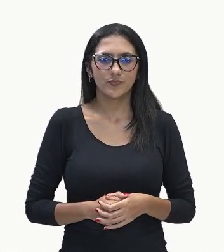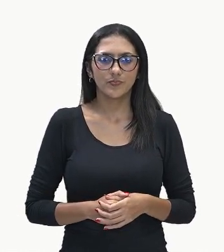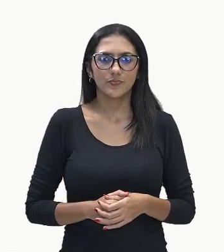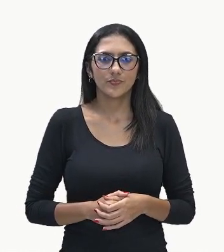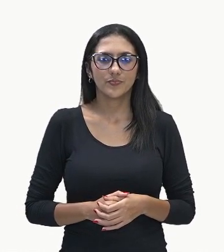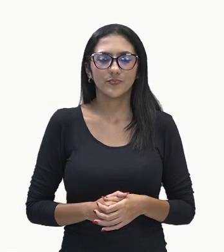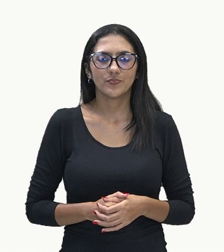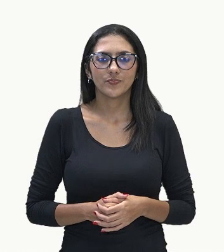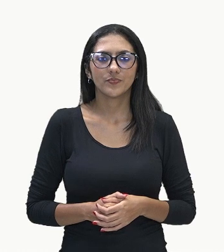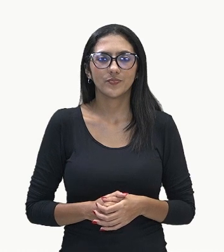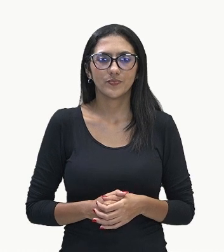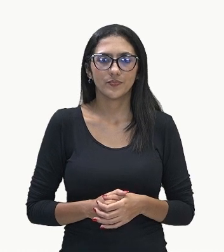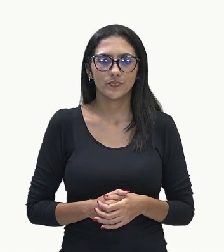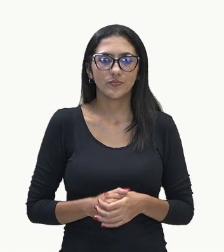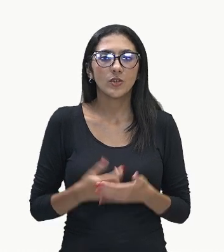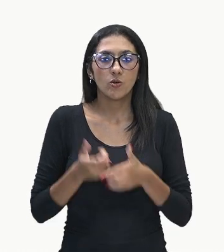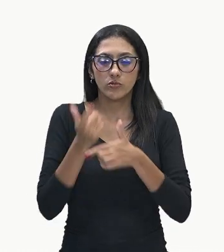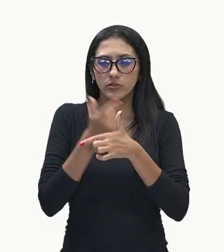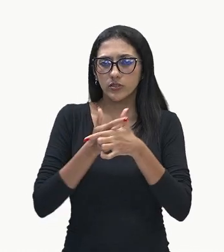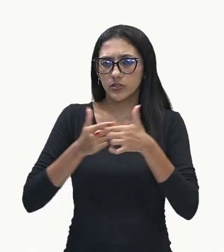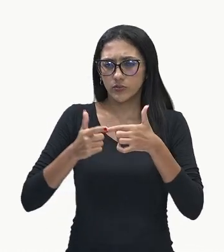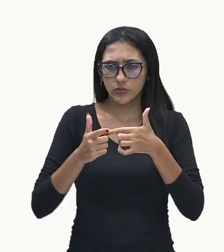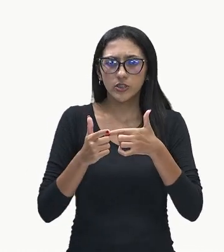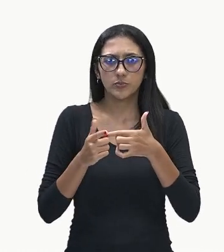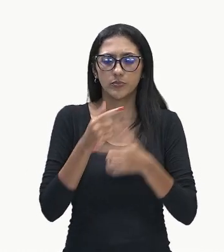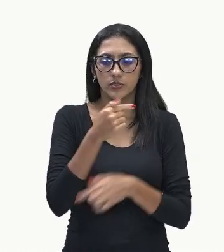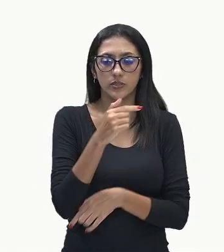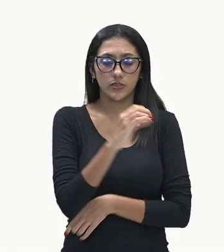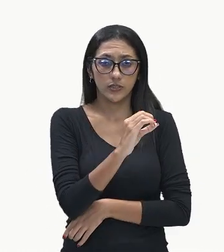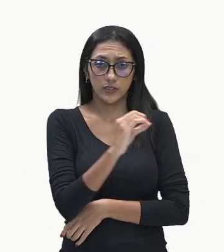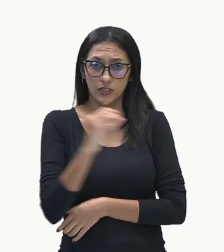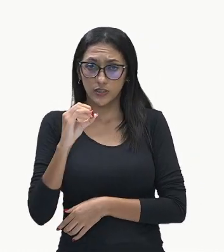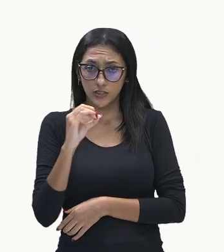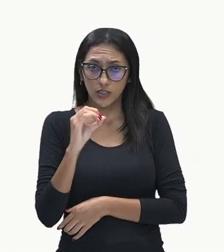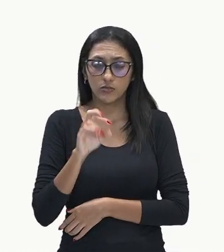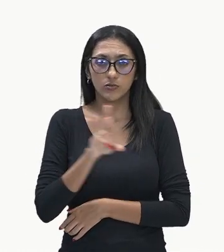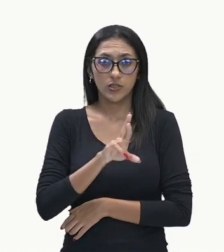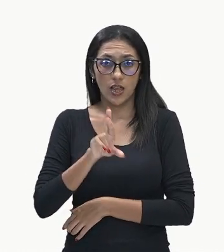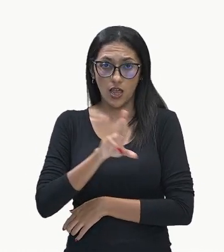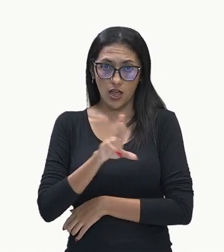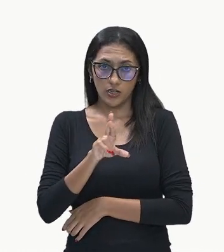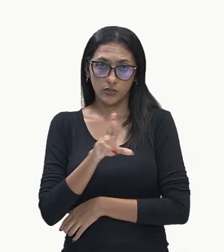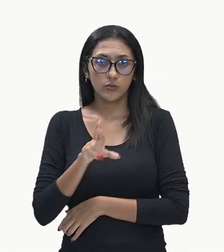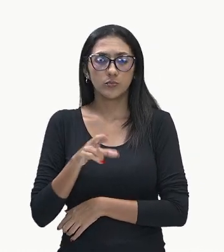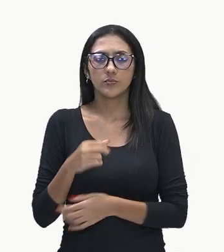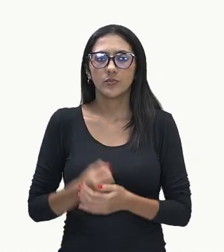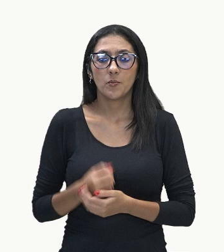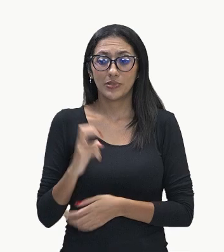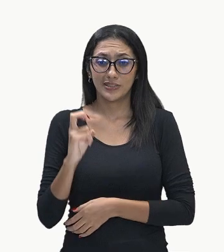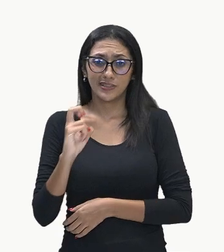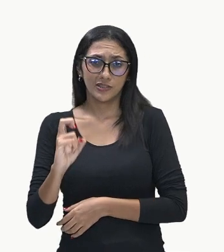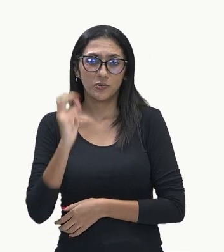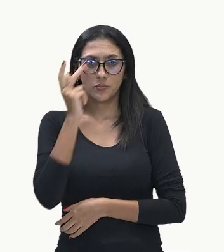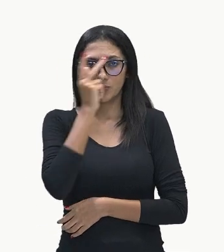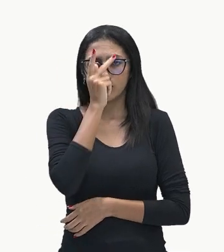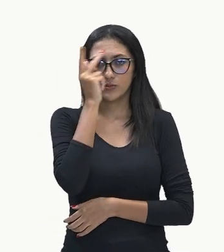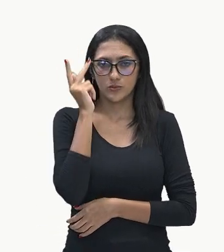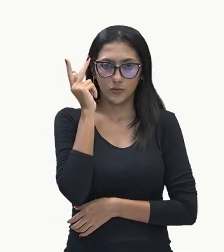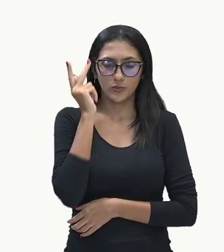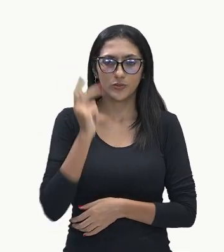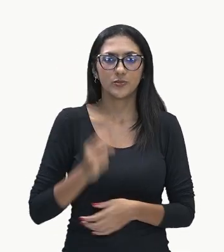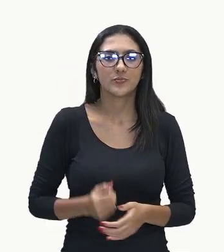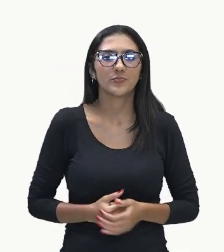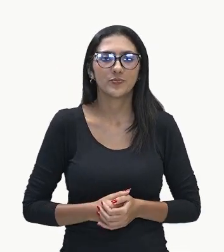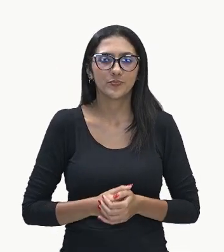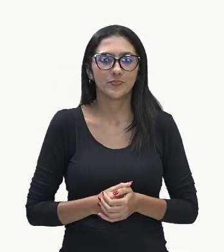leitura. Dividir R$700 entre 5 pessoas, como eu disse para você. É aquele problema de fazer ali